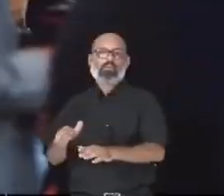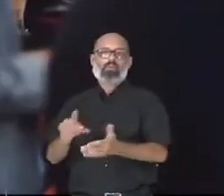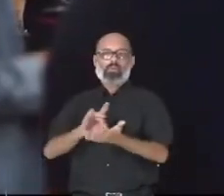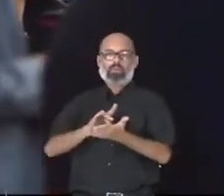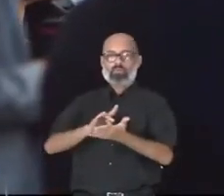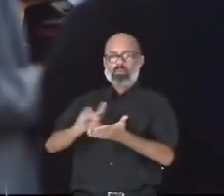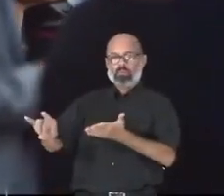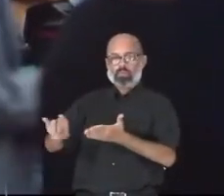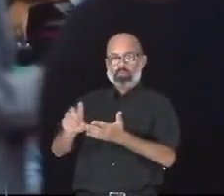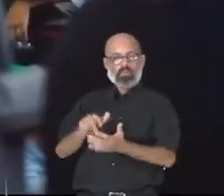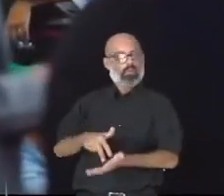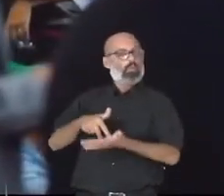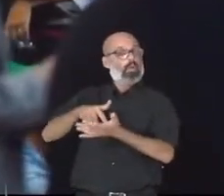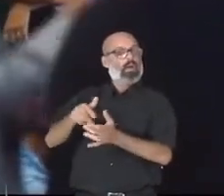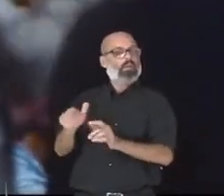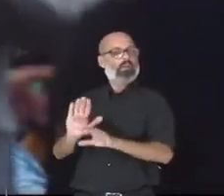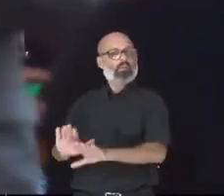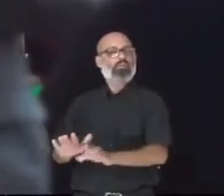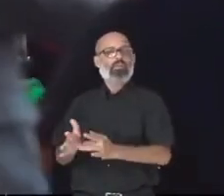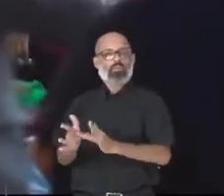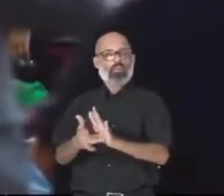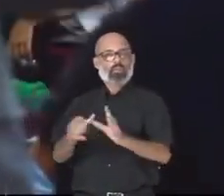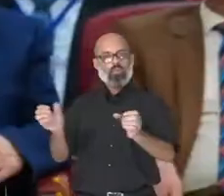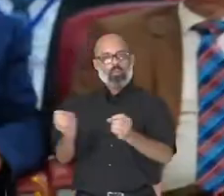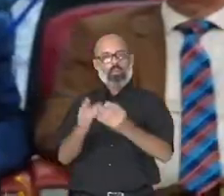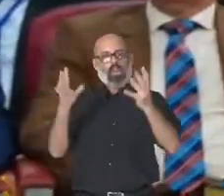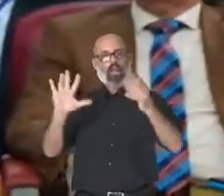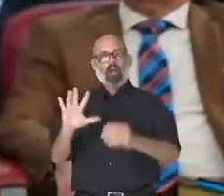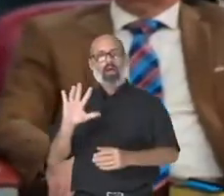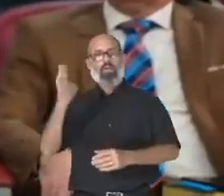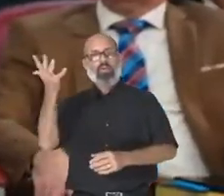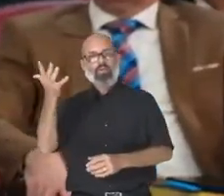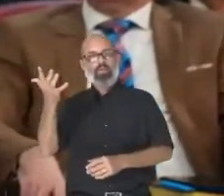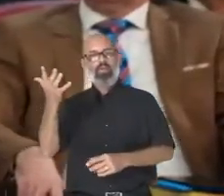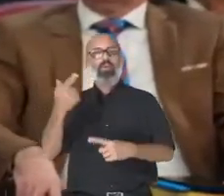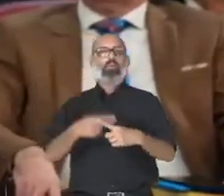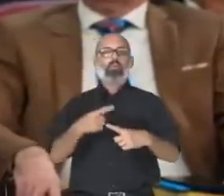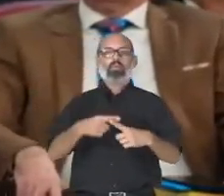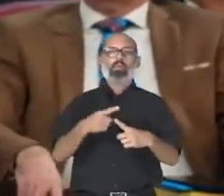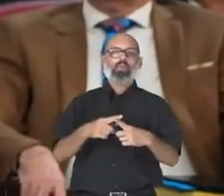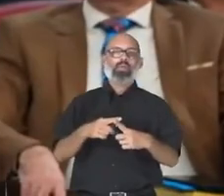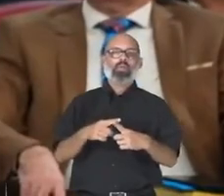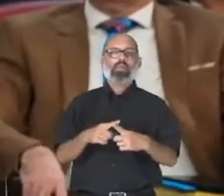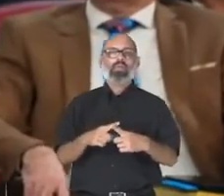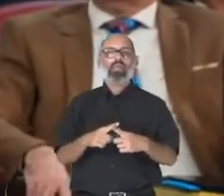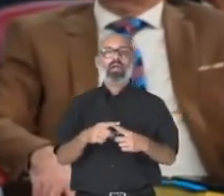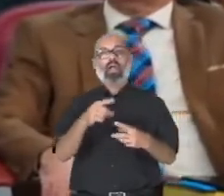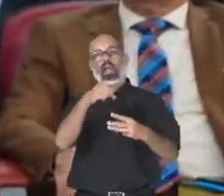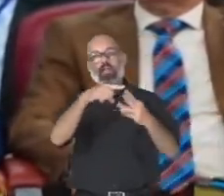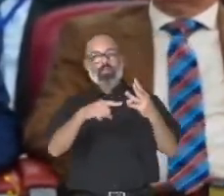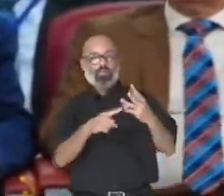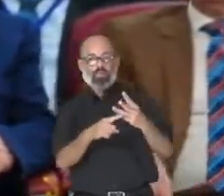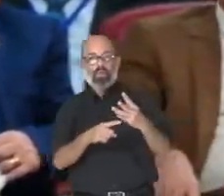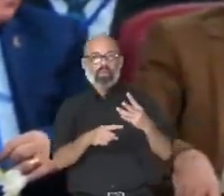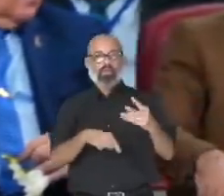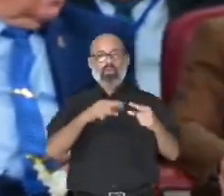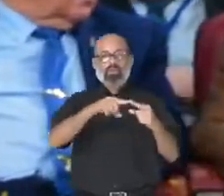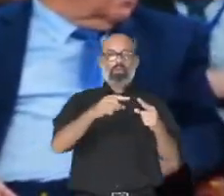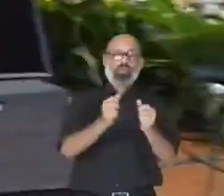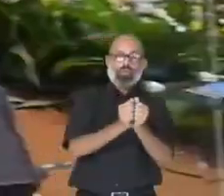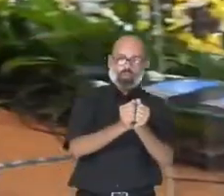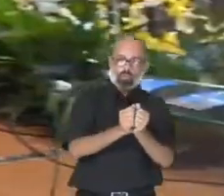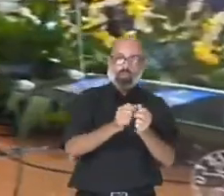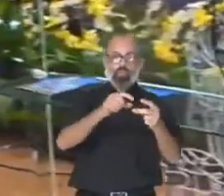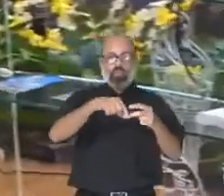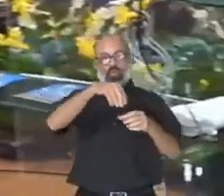demônios não paravam de pé diante de Jesus. Os milagres aconteciam. Porque ele passou pelos três níveis: o Espírito Santo com,